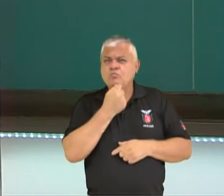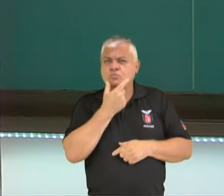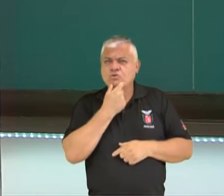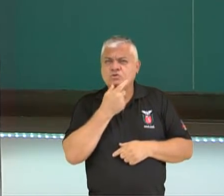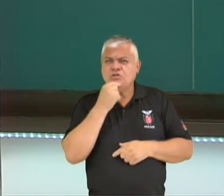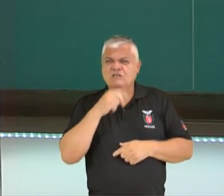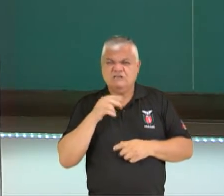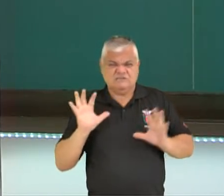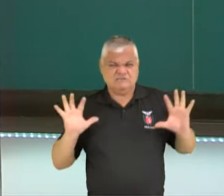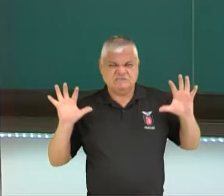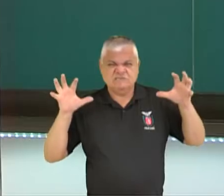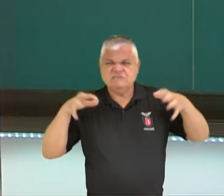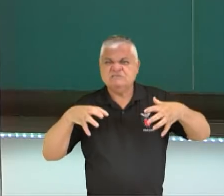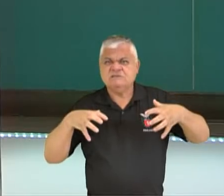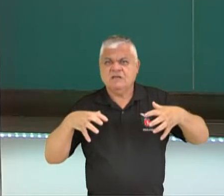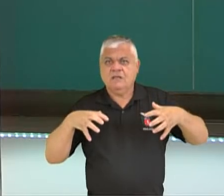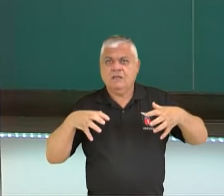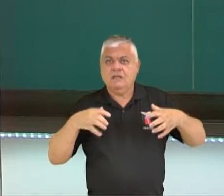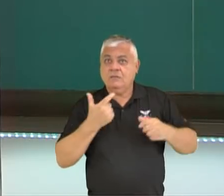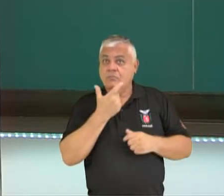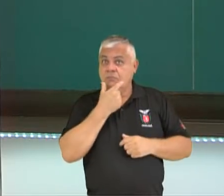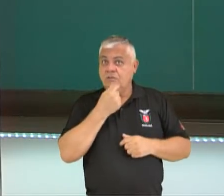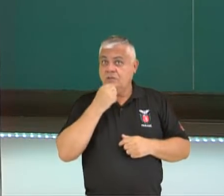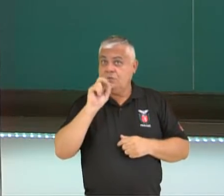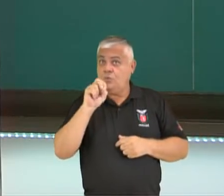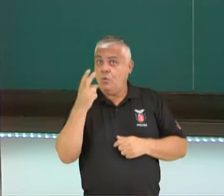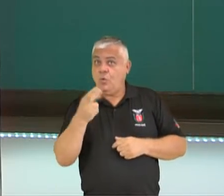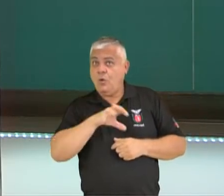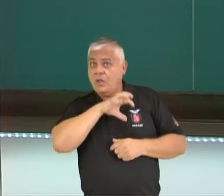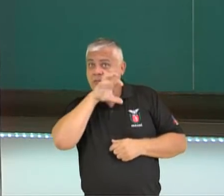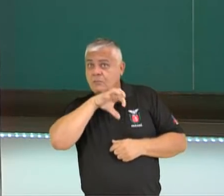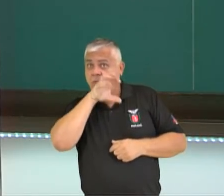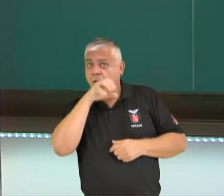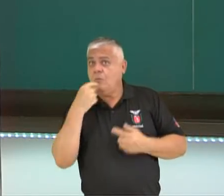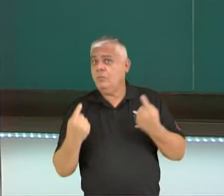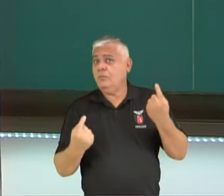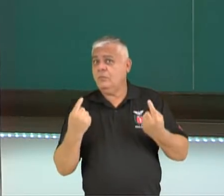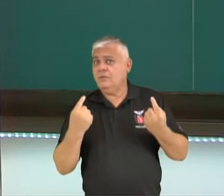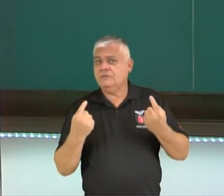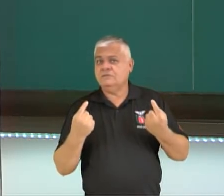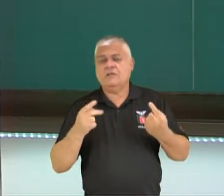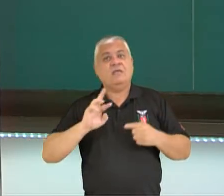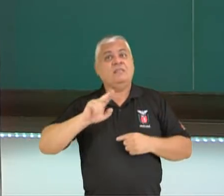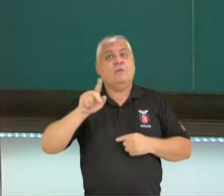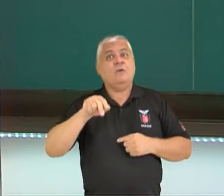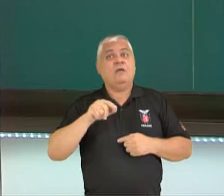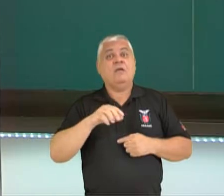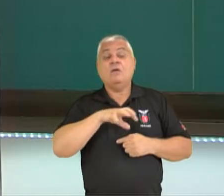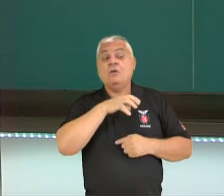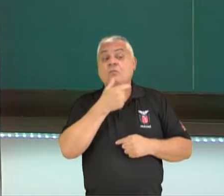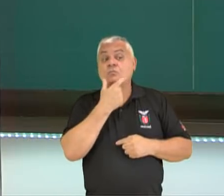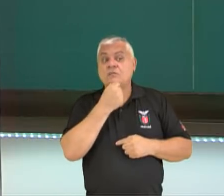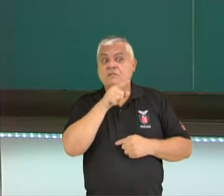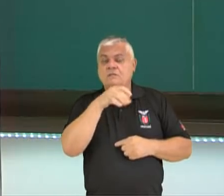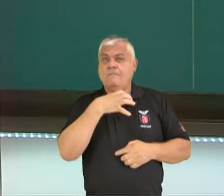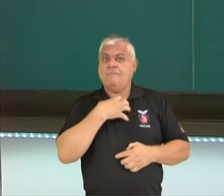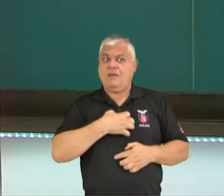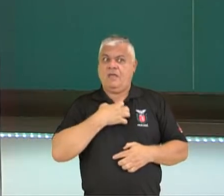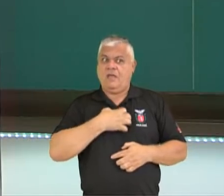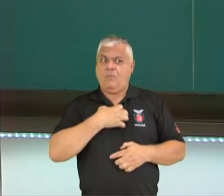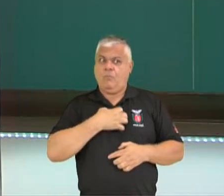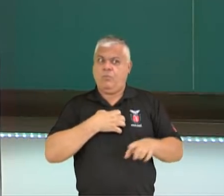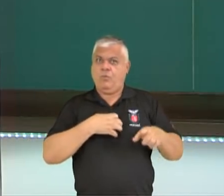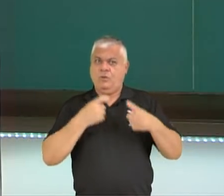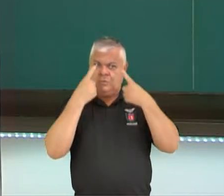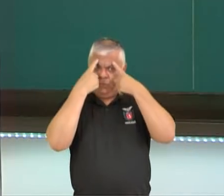como um menino é uma fera ou é menino ou é um animal não mas ele é bravo né o e